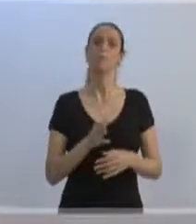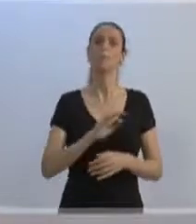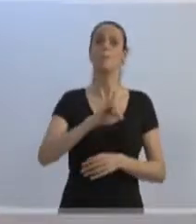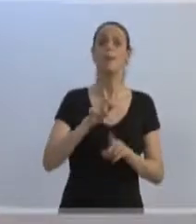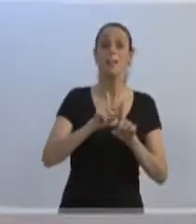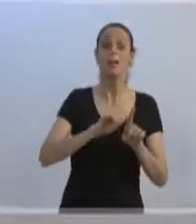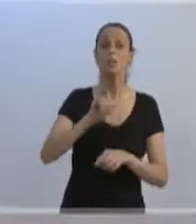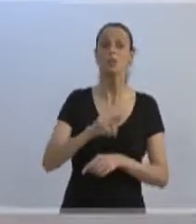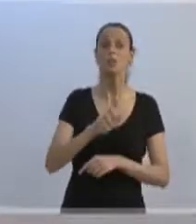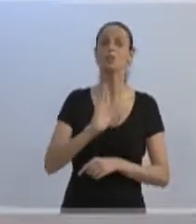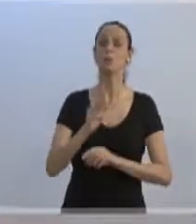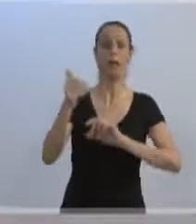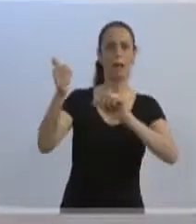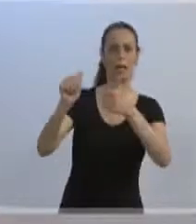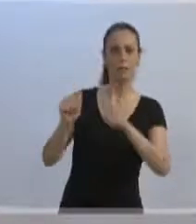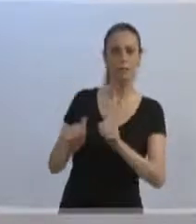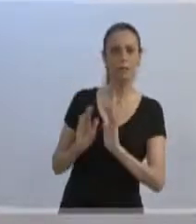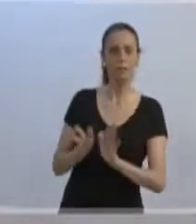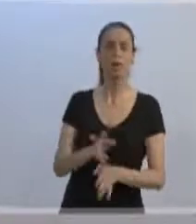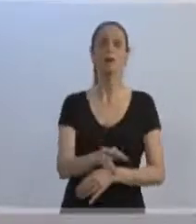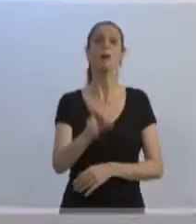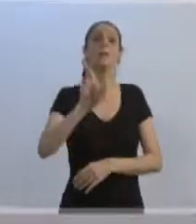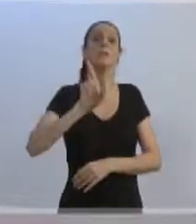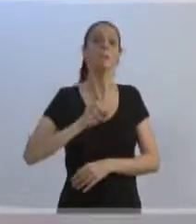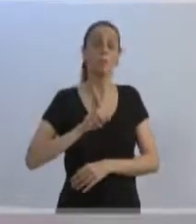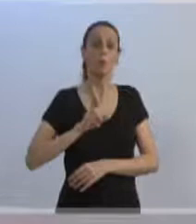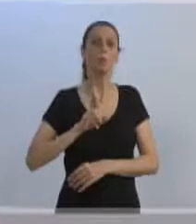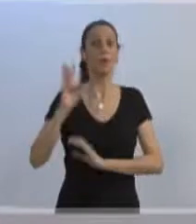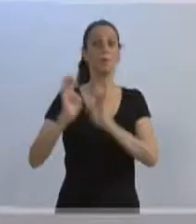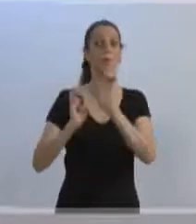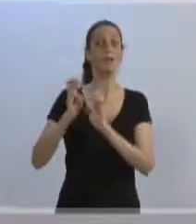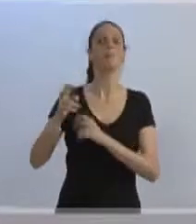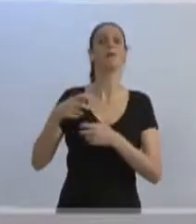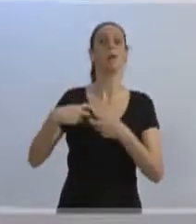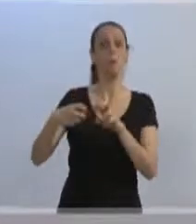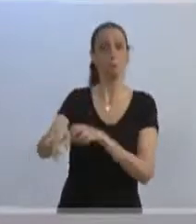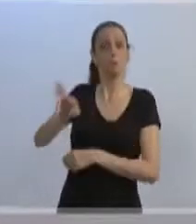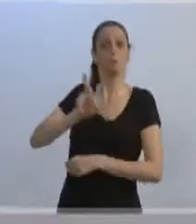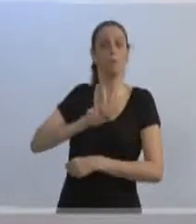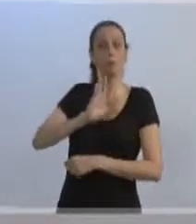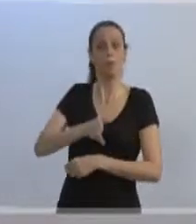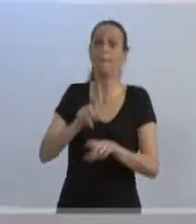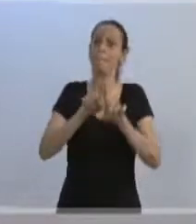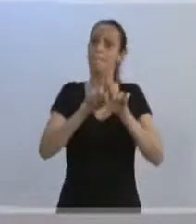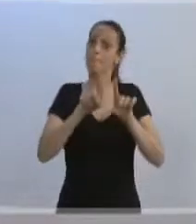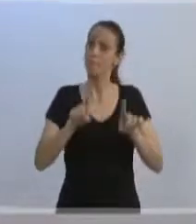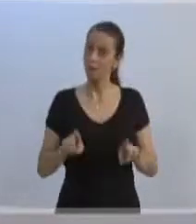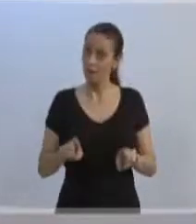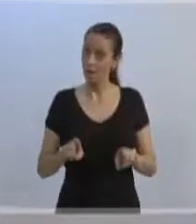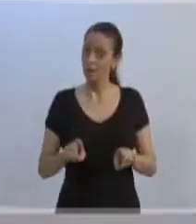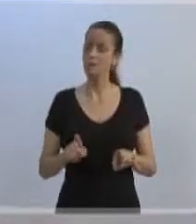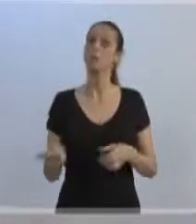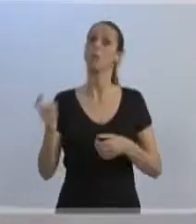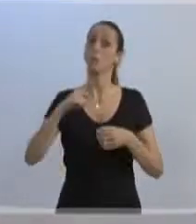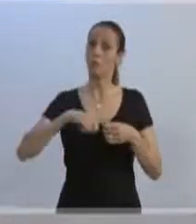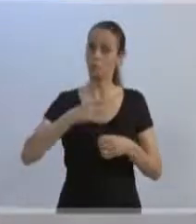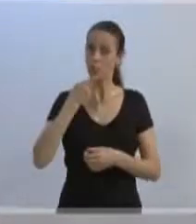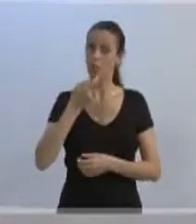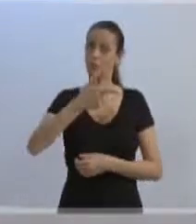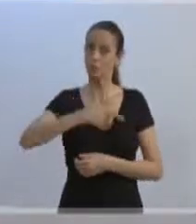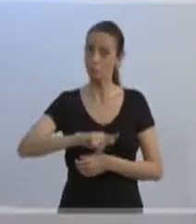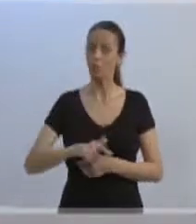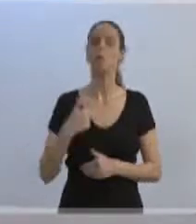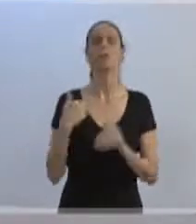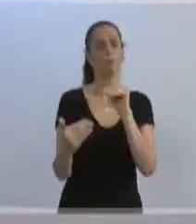julho ea resposta por conta da empresa mas isso não significa volto aqui a dizer que